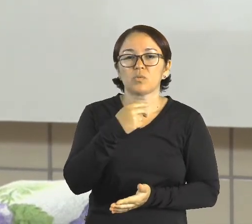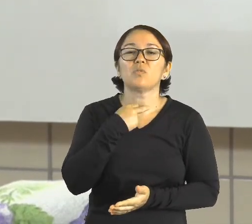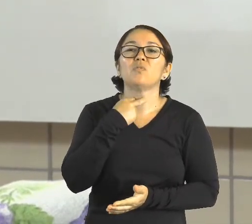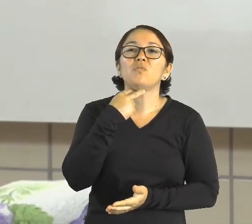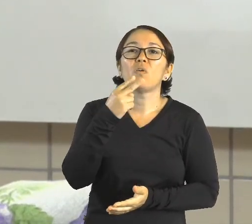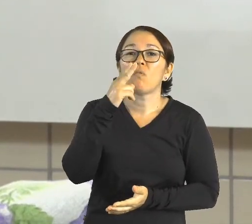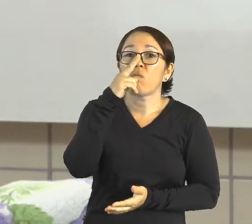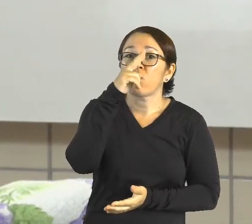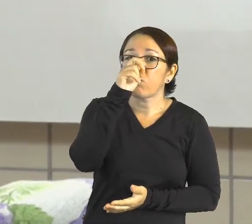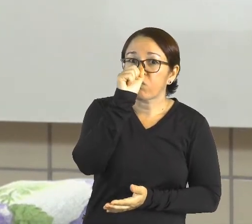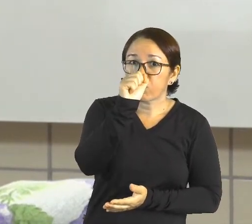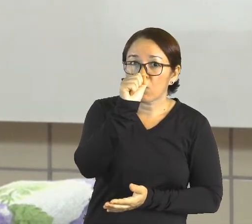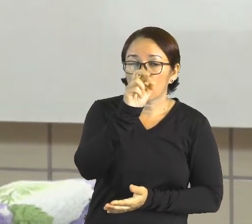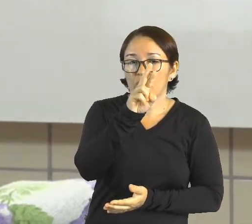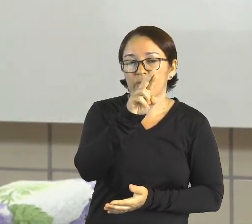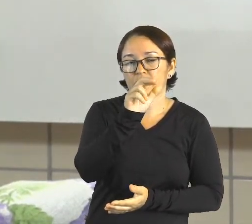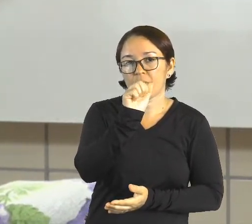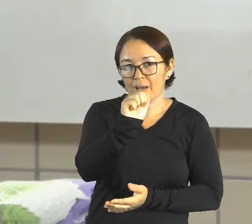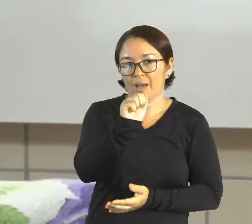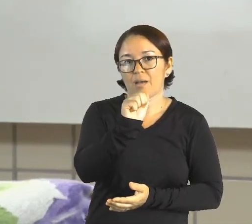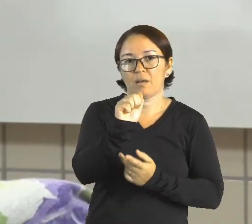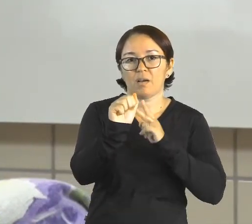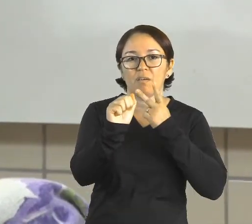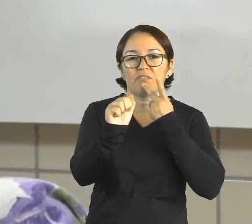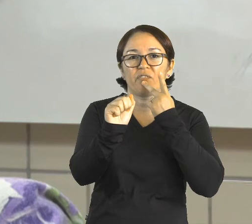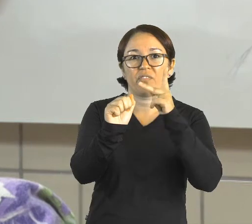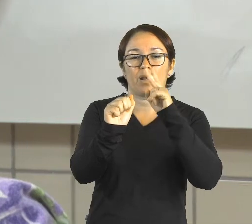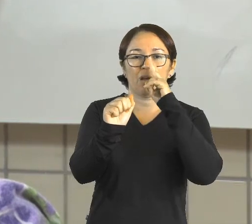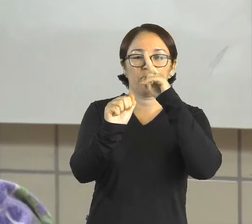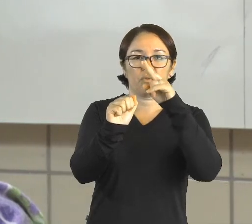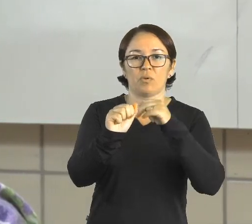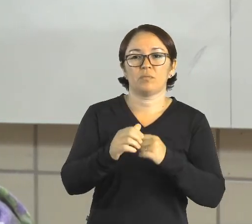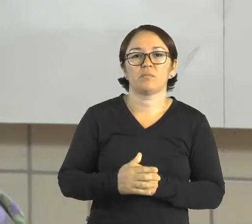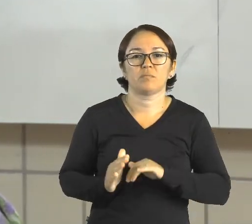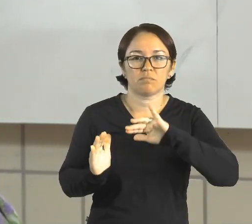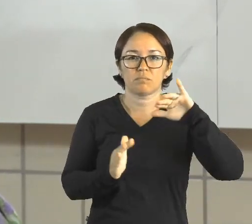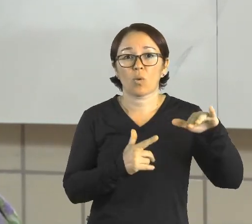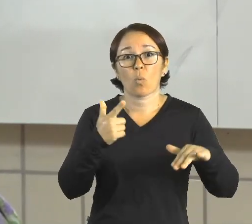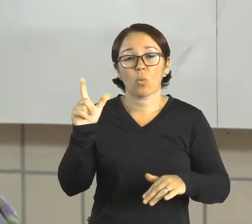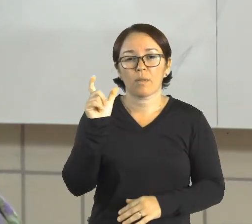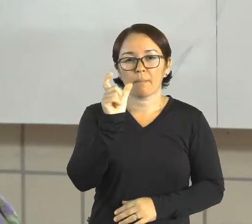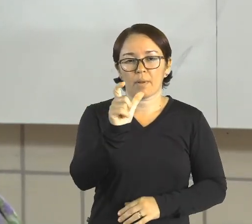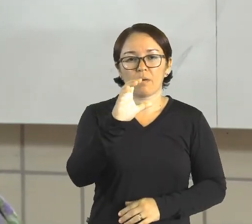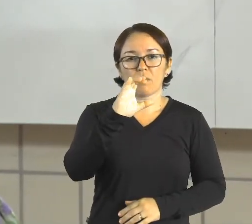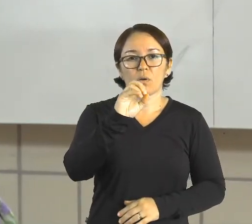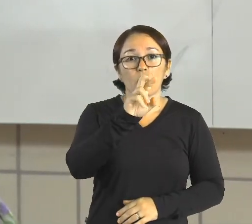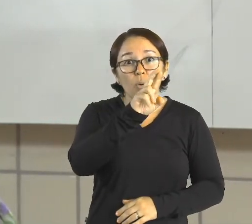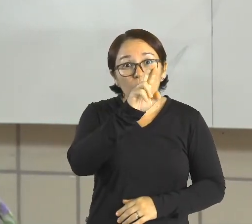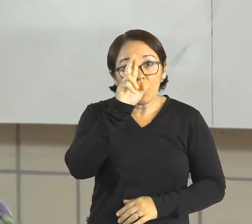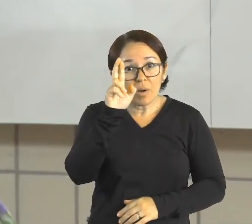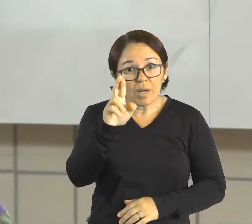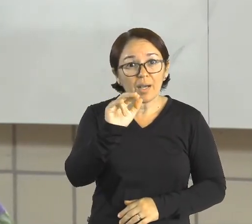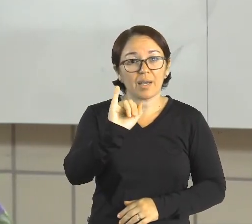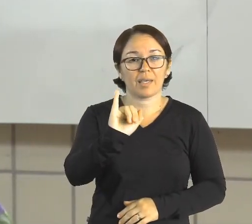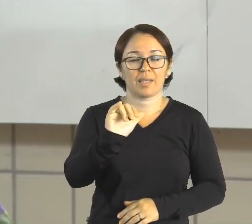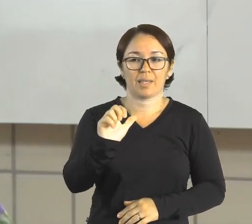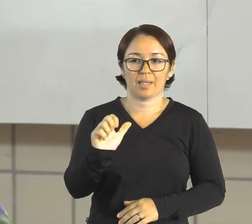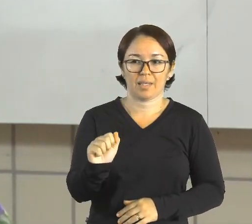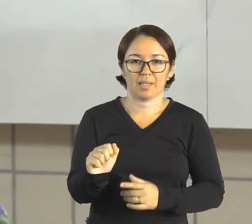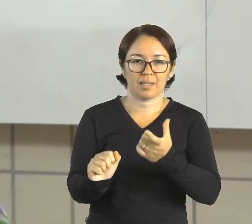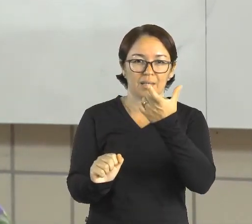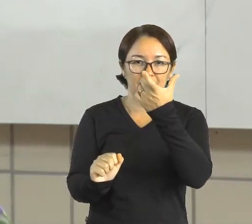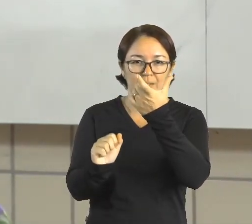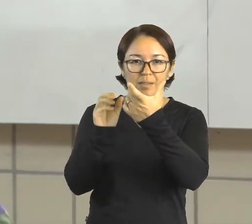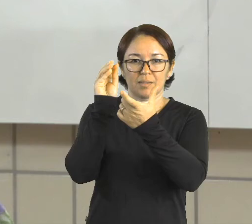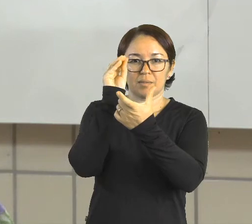tem uma vogal antes dele. A palavra corria, ó, 2 R's e no meio de